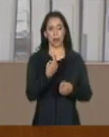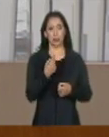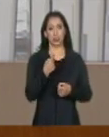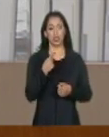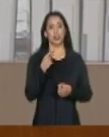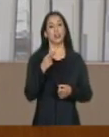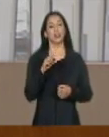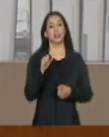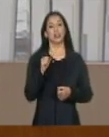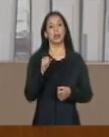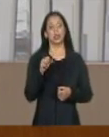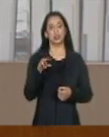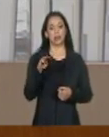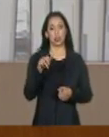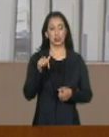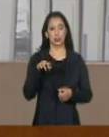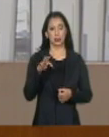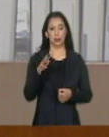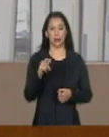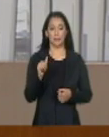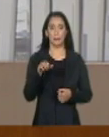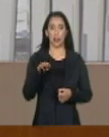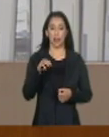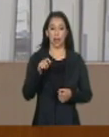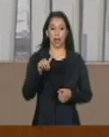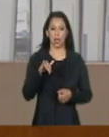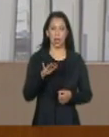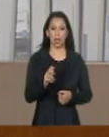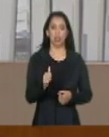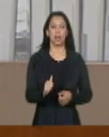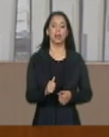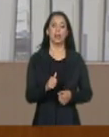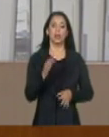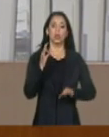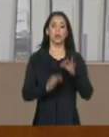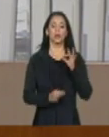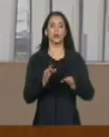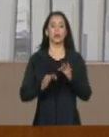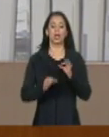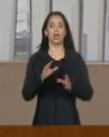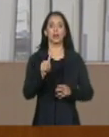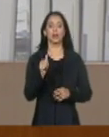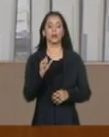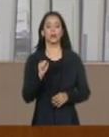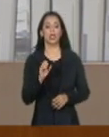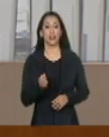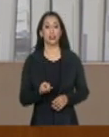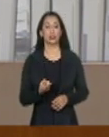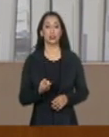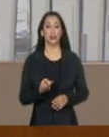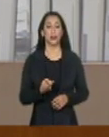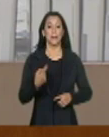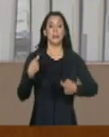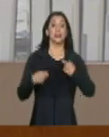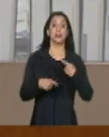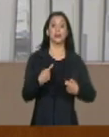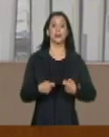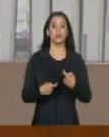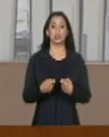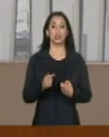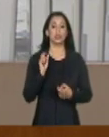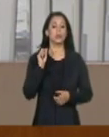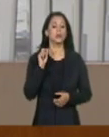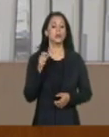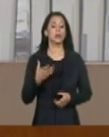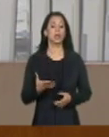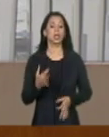Mas esse tempo todo, a discussão é sobre competência de julgamento.